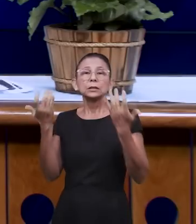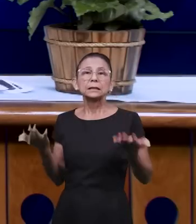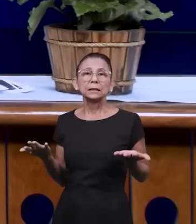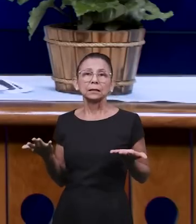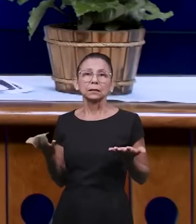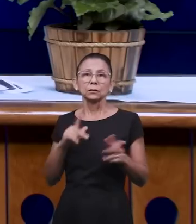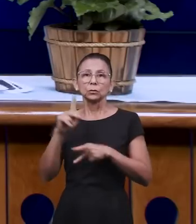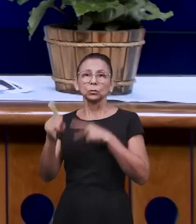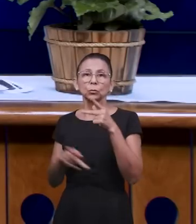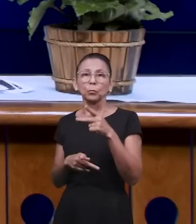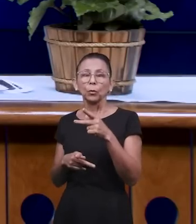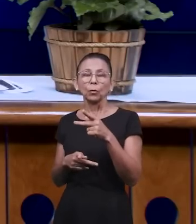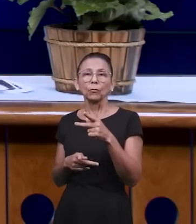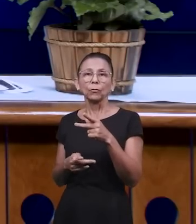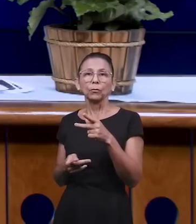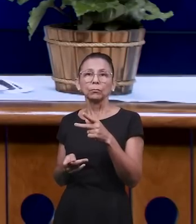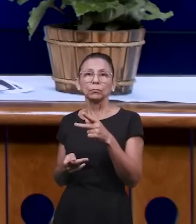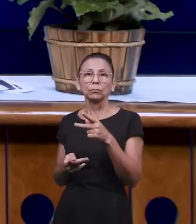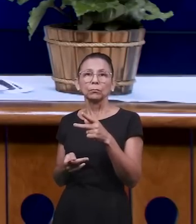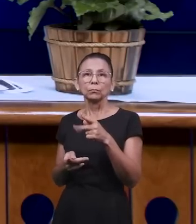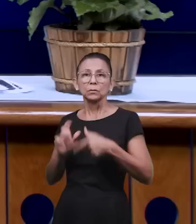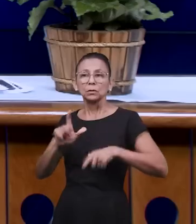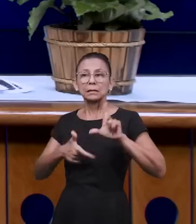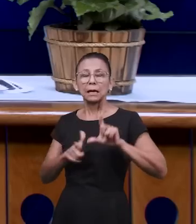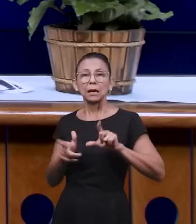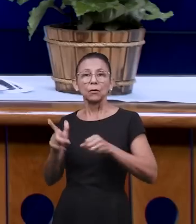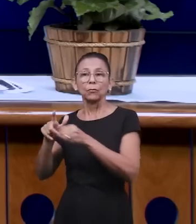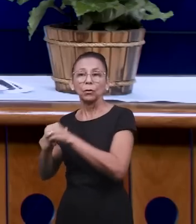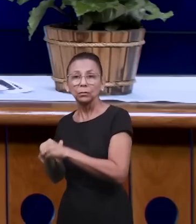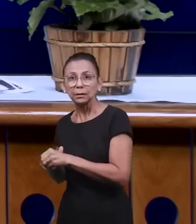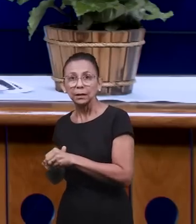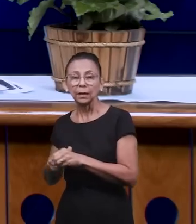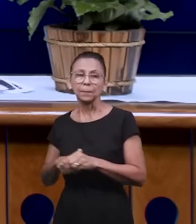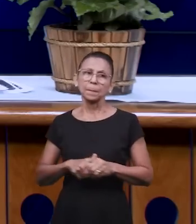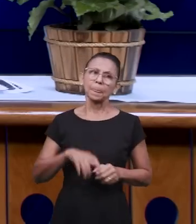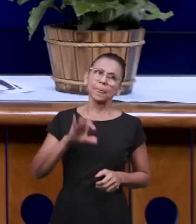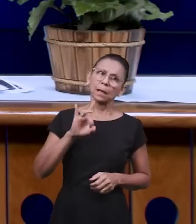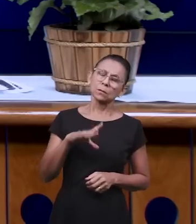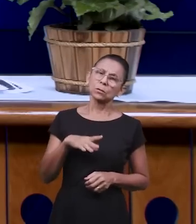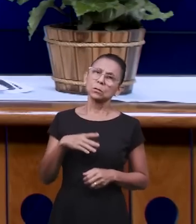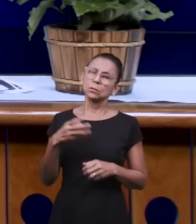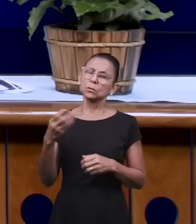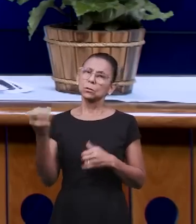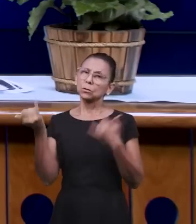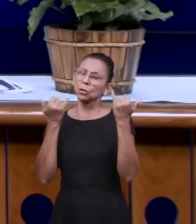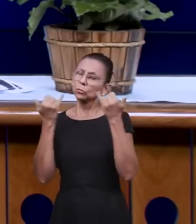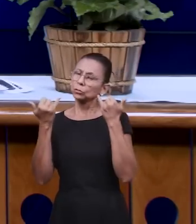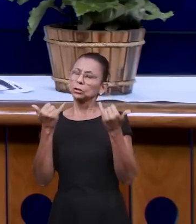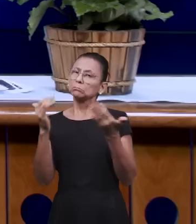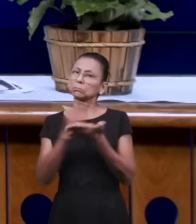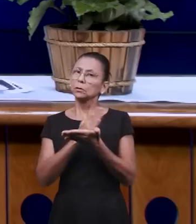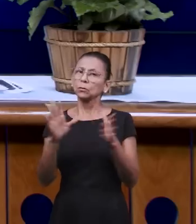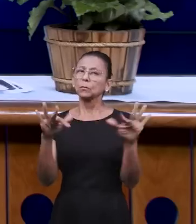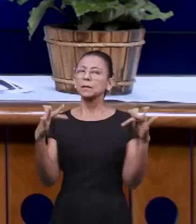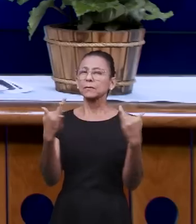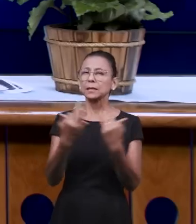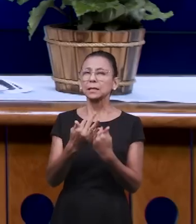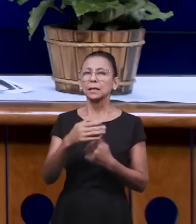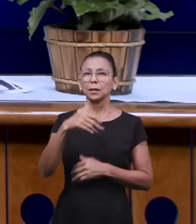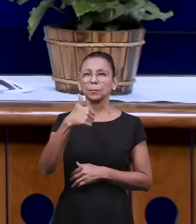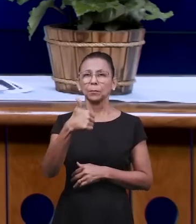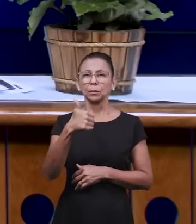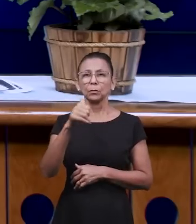processo até que a figueira fique completamente restaurada, significando que Israel voltou ao plano profético de Deus, mas vamos